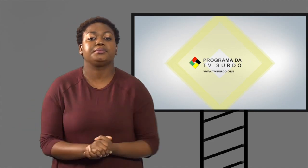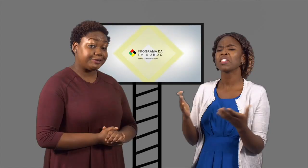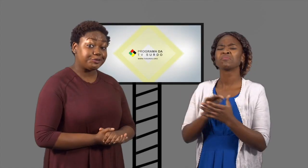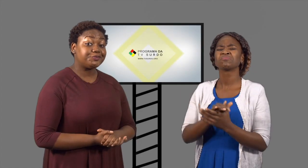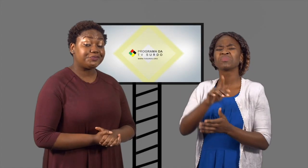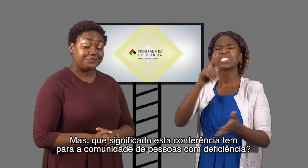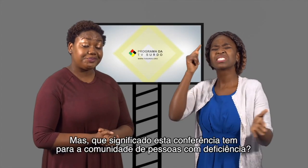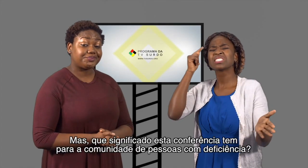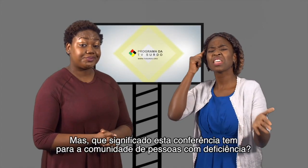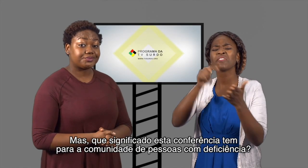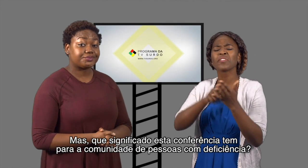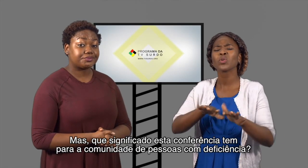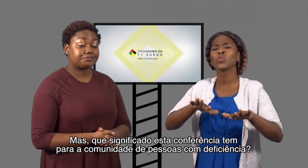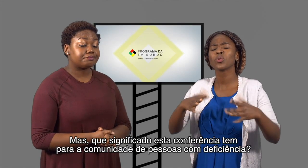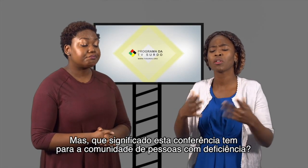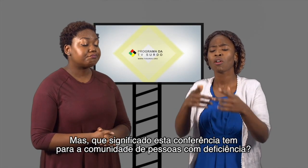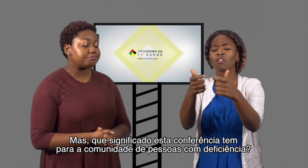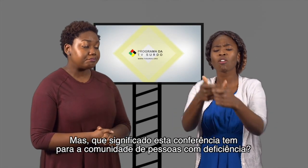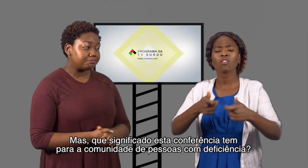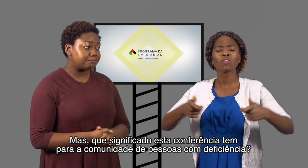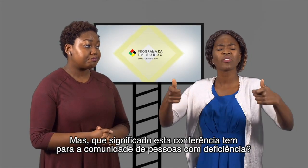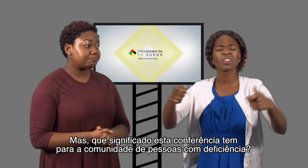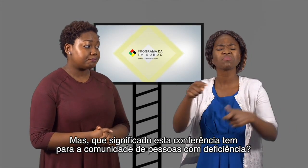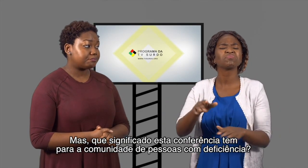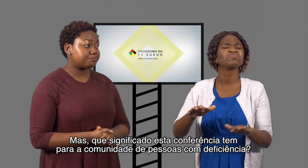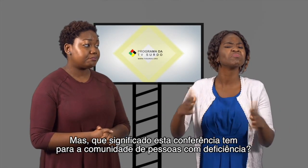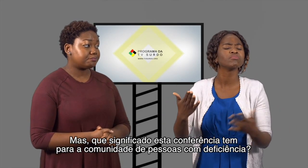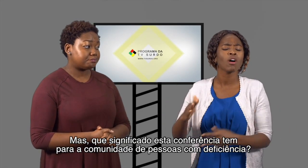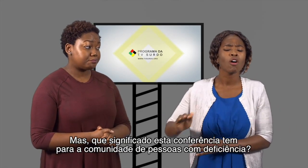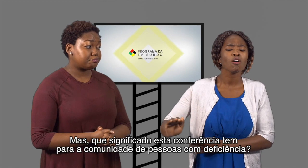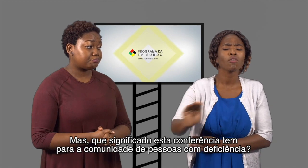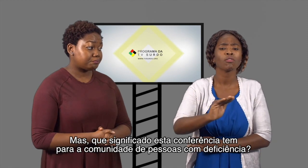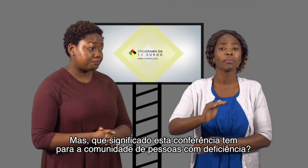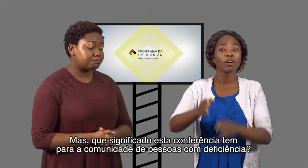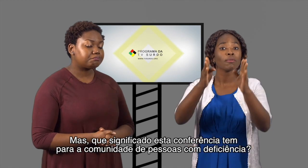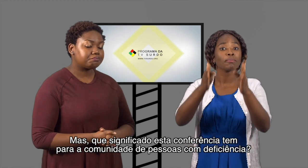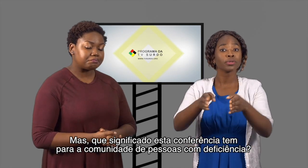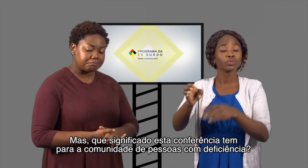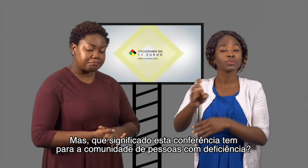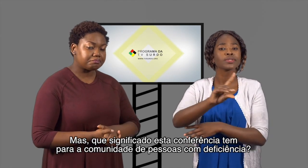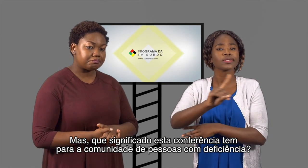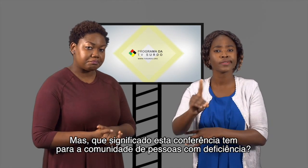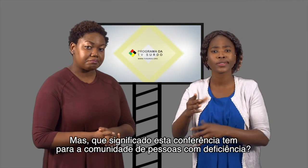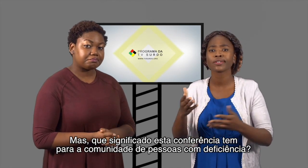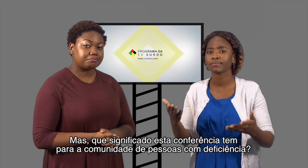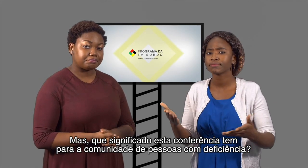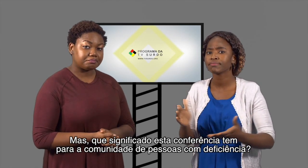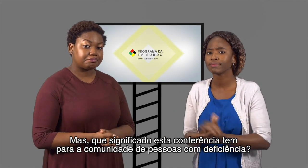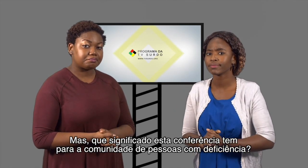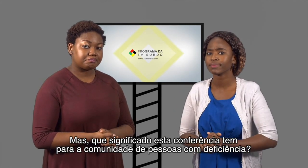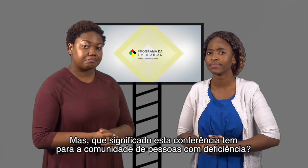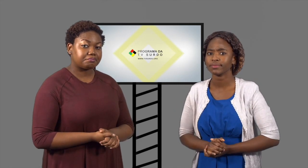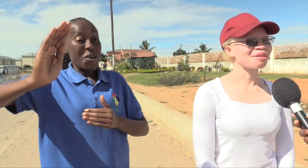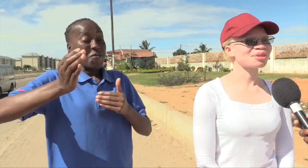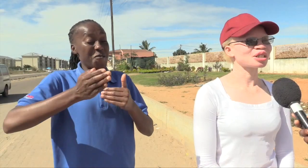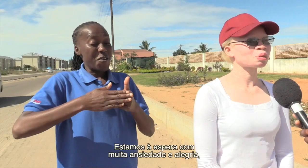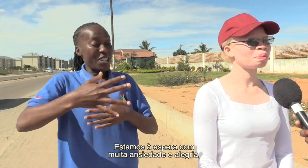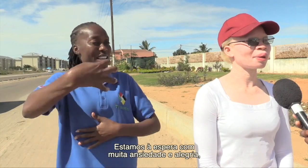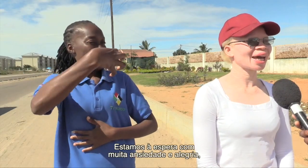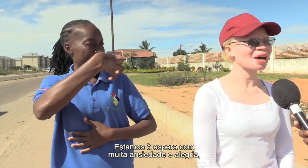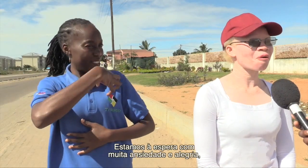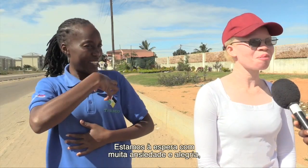direitos das pessoas com deficiência. Mas que significado esta conferência tem para a comunidade de pessoas com deficiência?